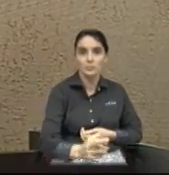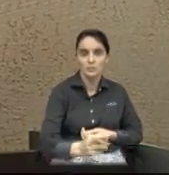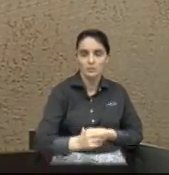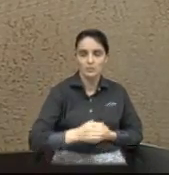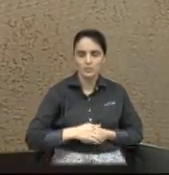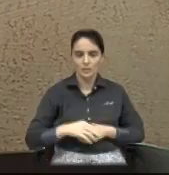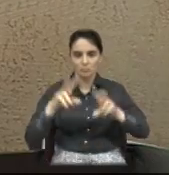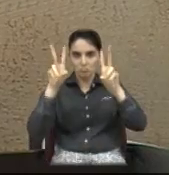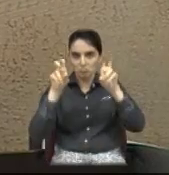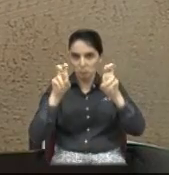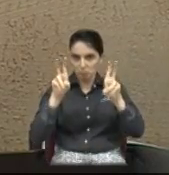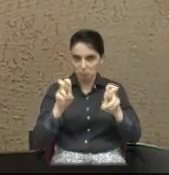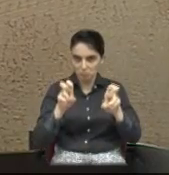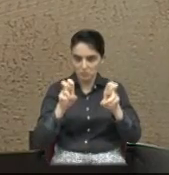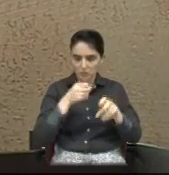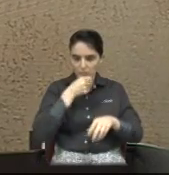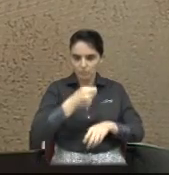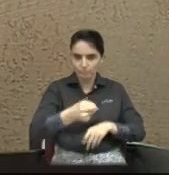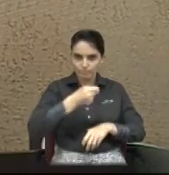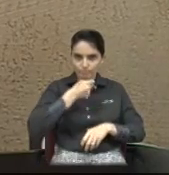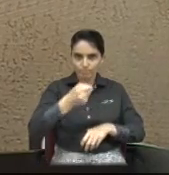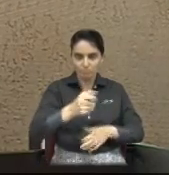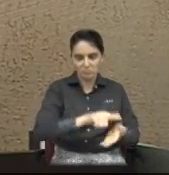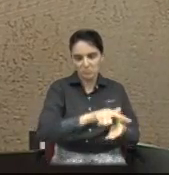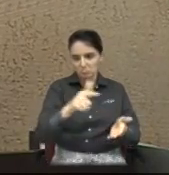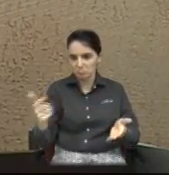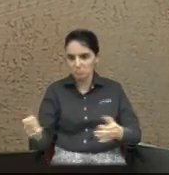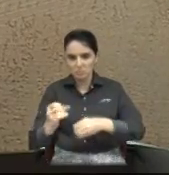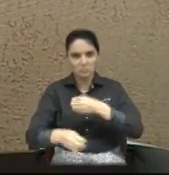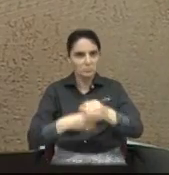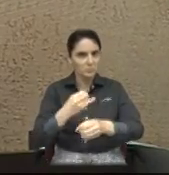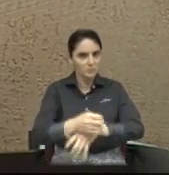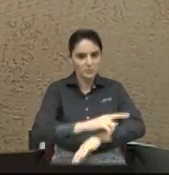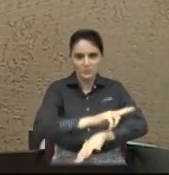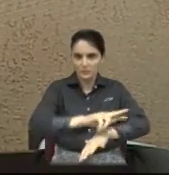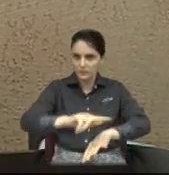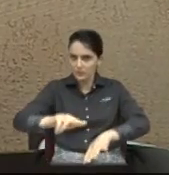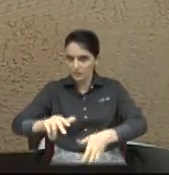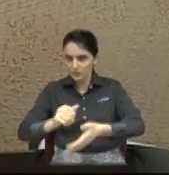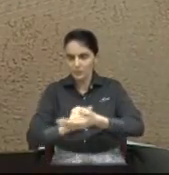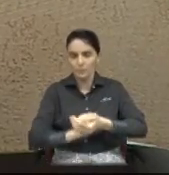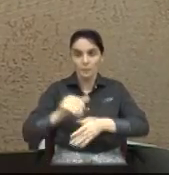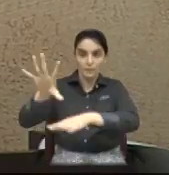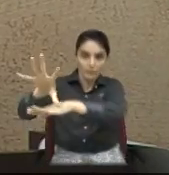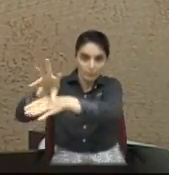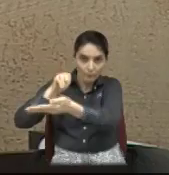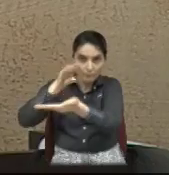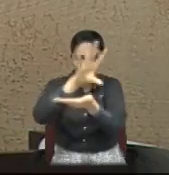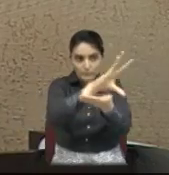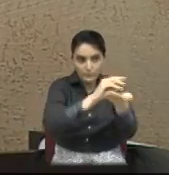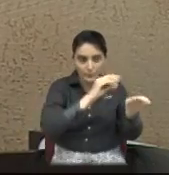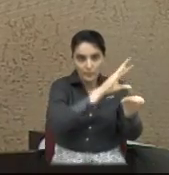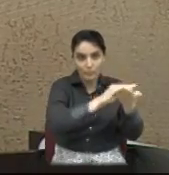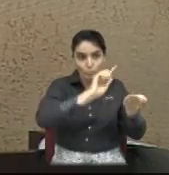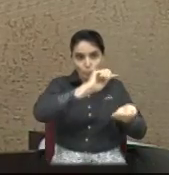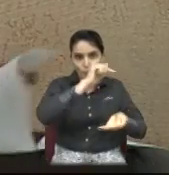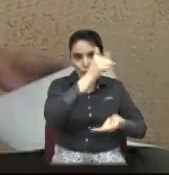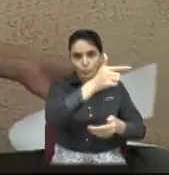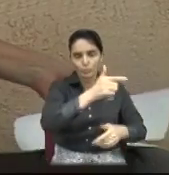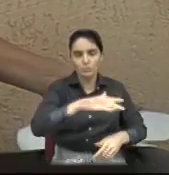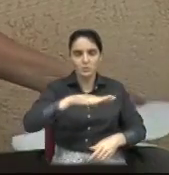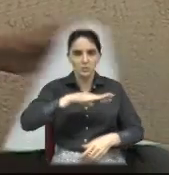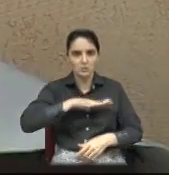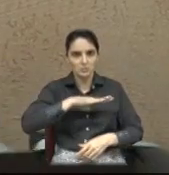de matérias da mídia local. O município estudava e analisava práticas de outros municípios para a implantação desse sistema, onde